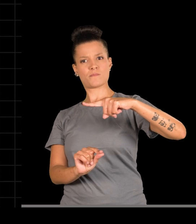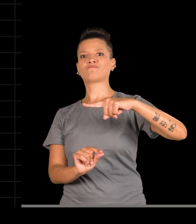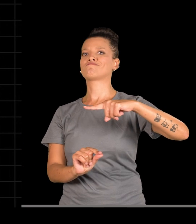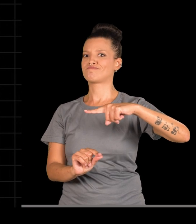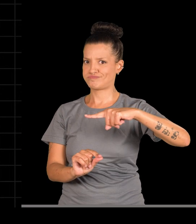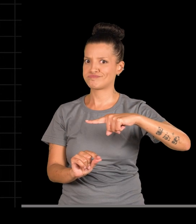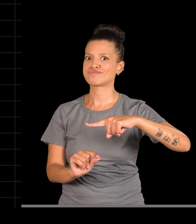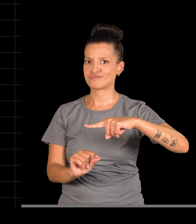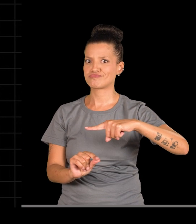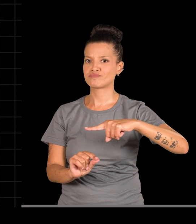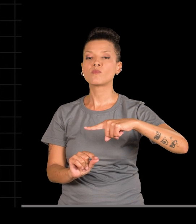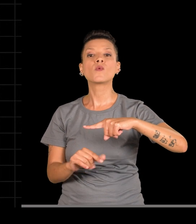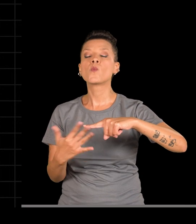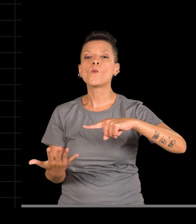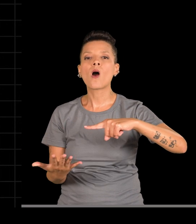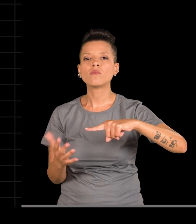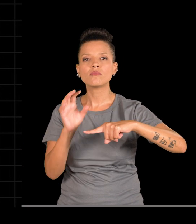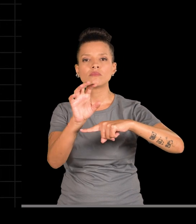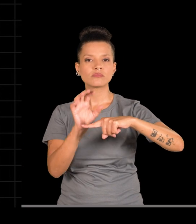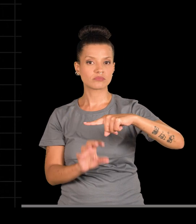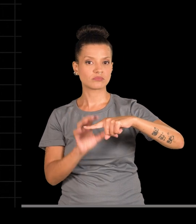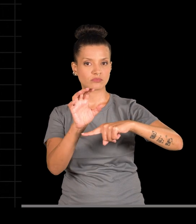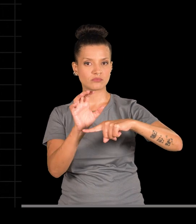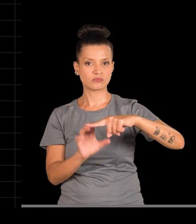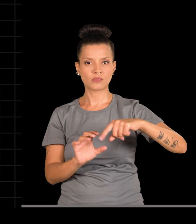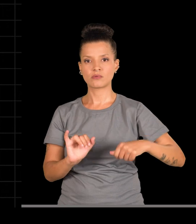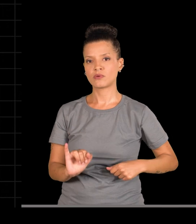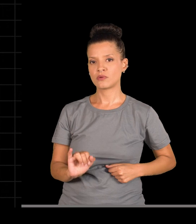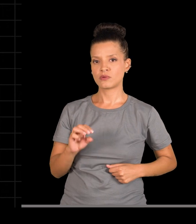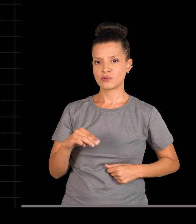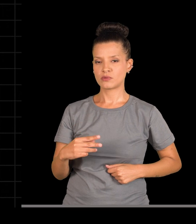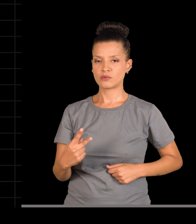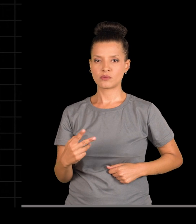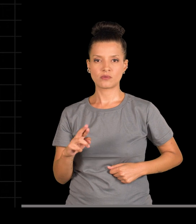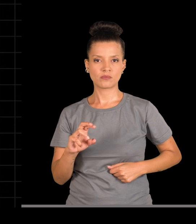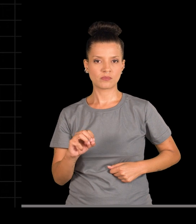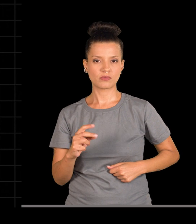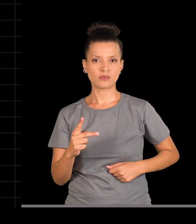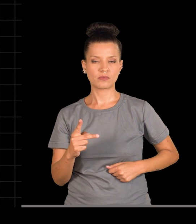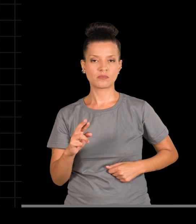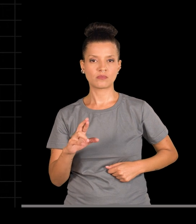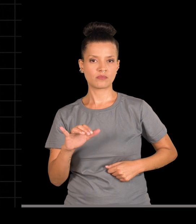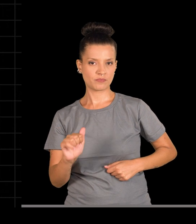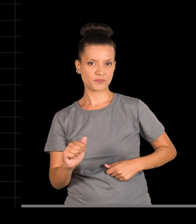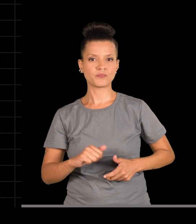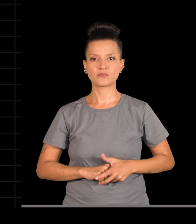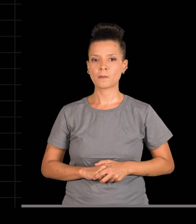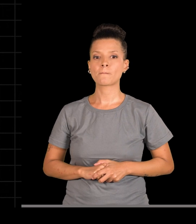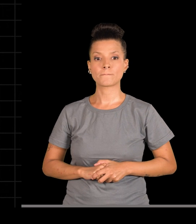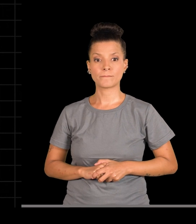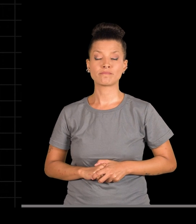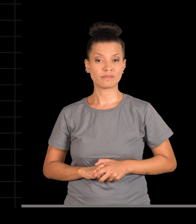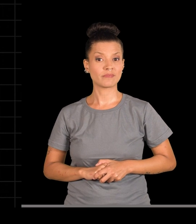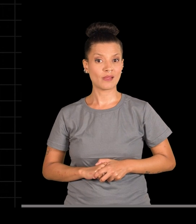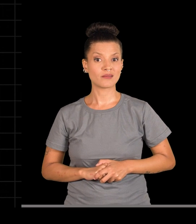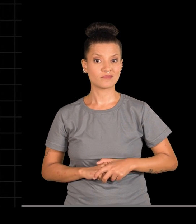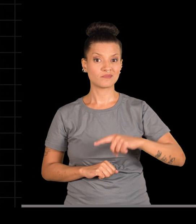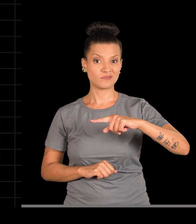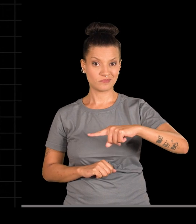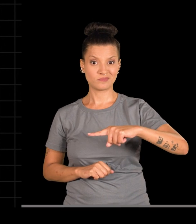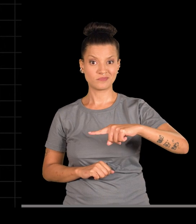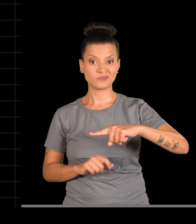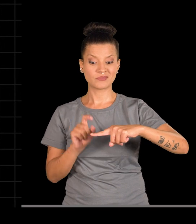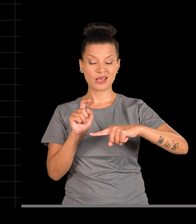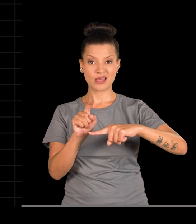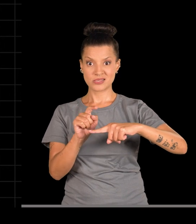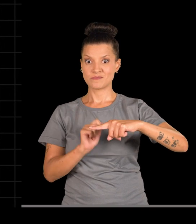denominador, eu chamo essa fração aqui de fração imprópria. Então, ó, quando o numerador ele é